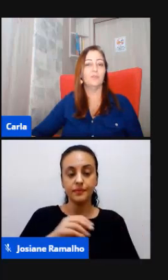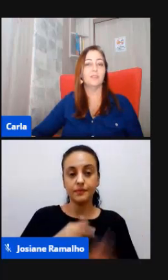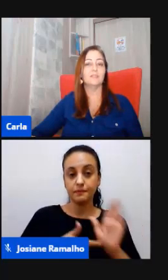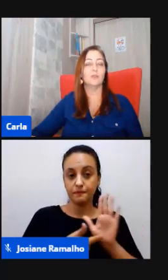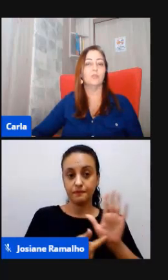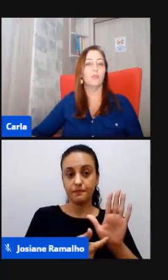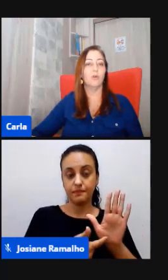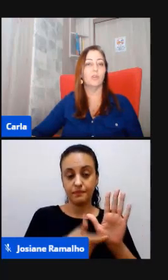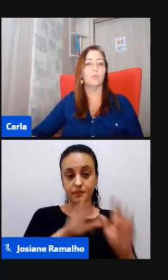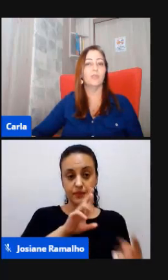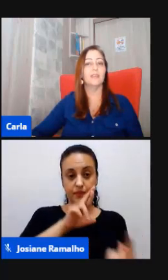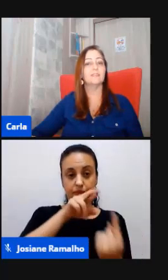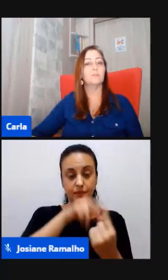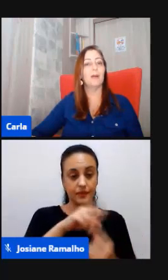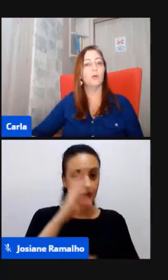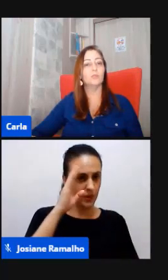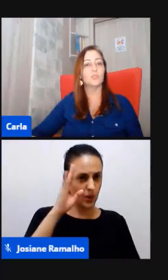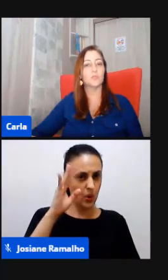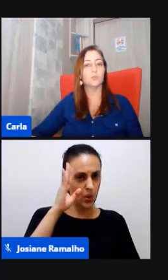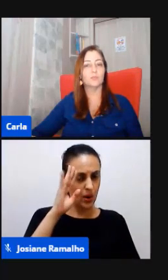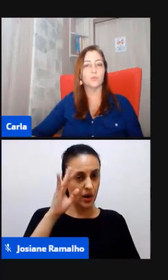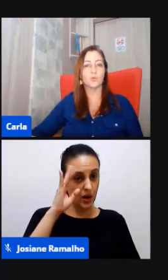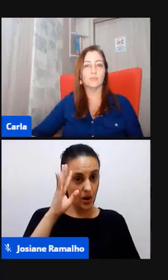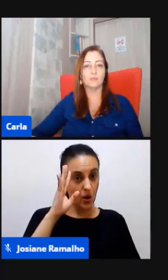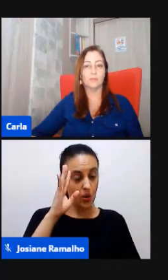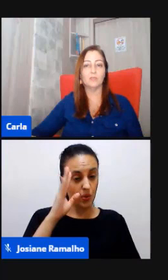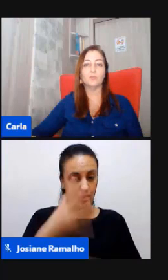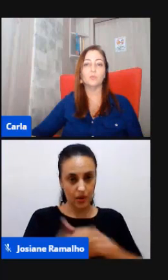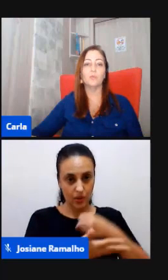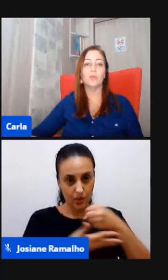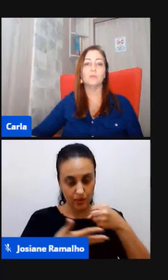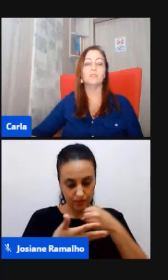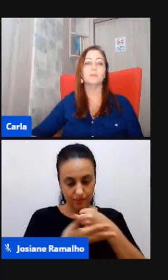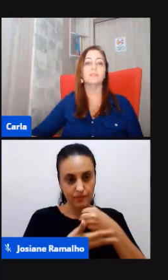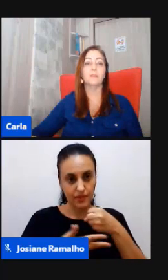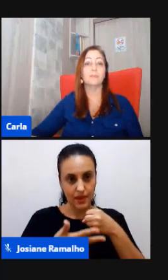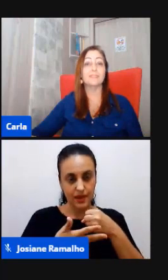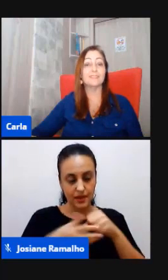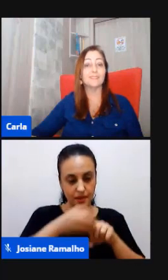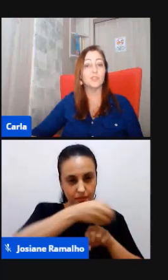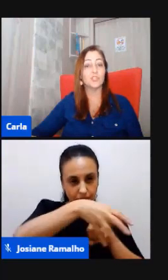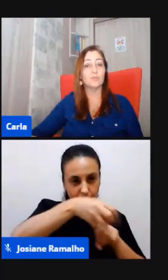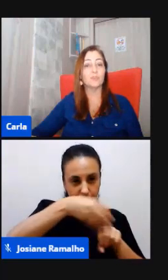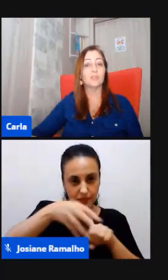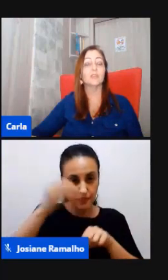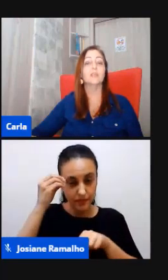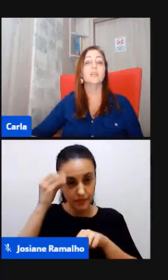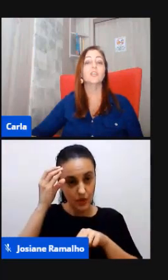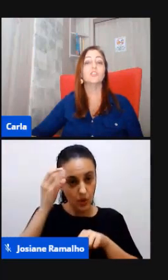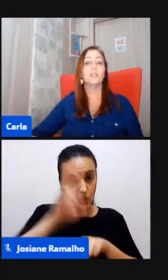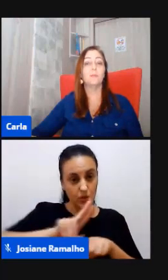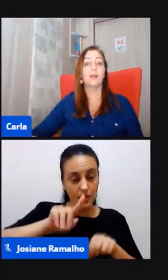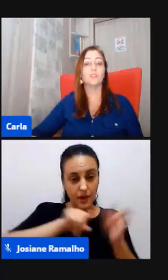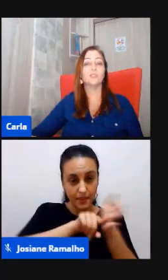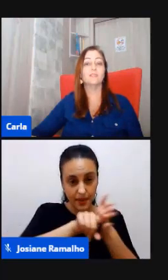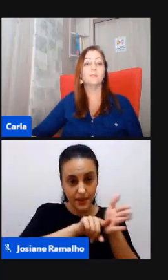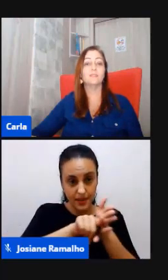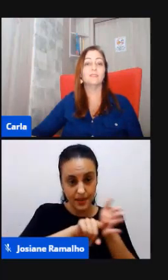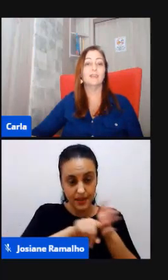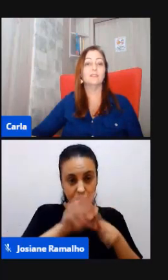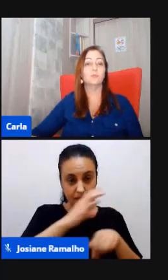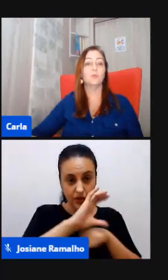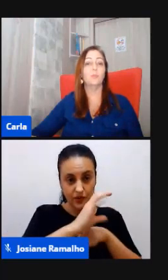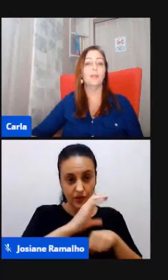apresentar o referencial teórico que respalda a distribuição de conhecimentos por meio da pesquisa científica de